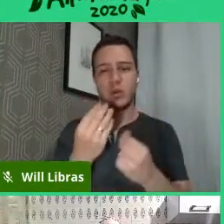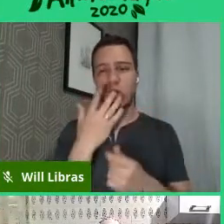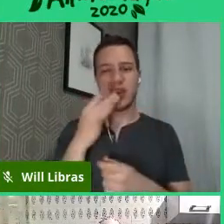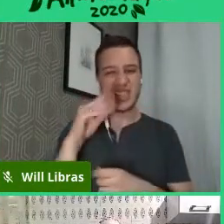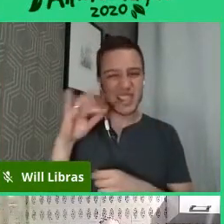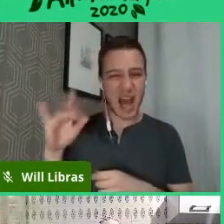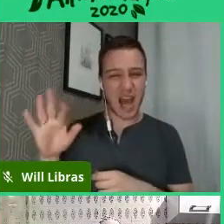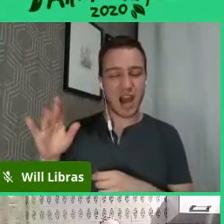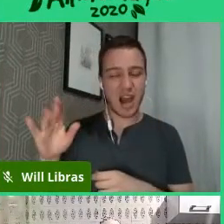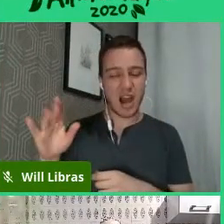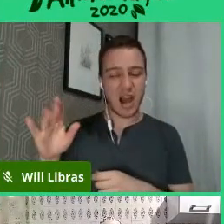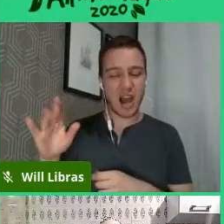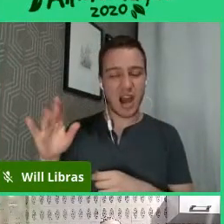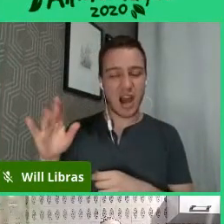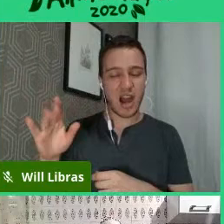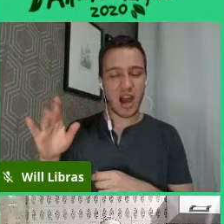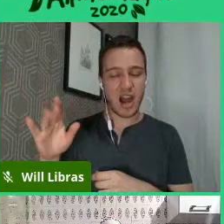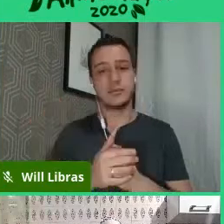pressão.